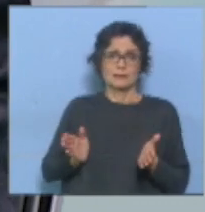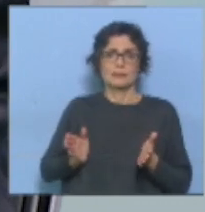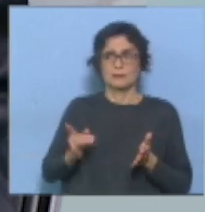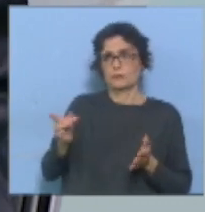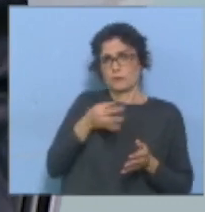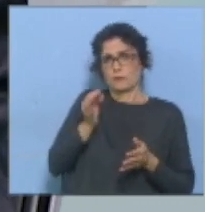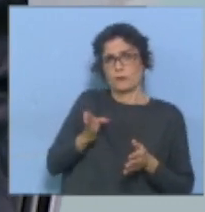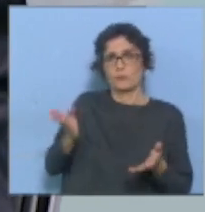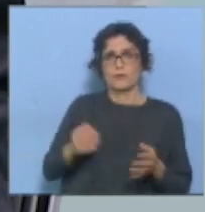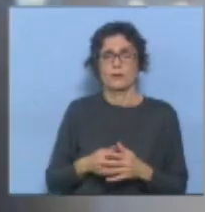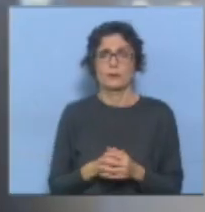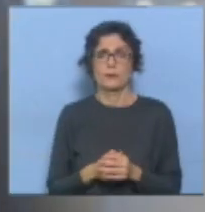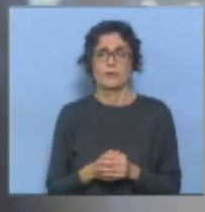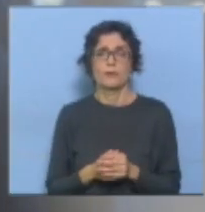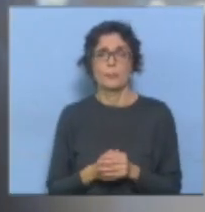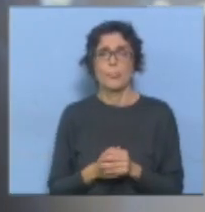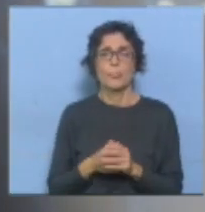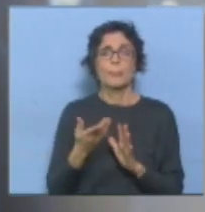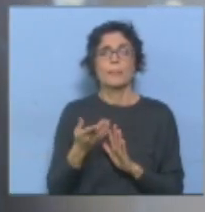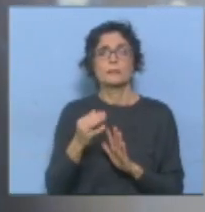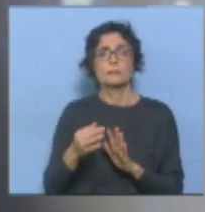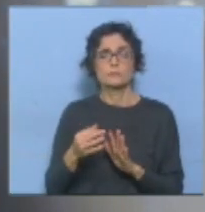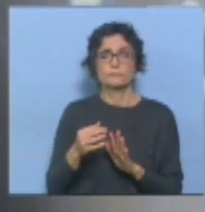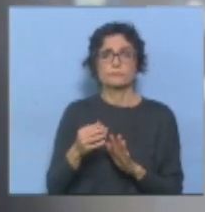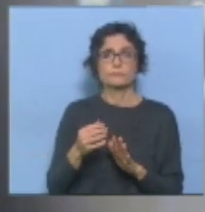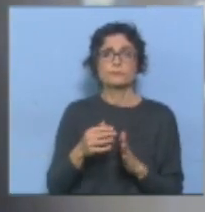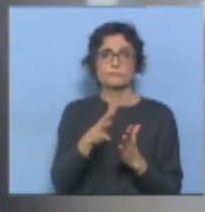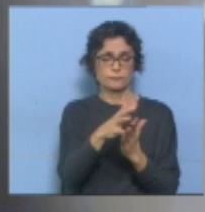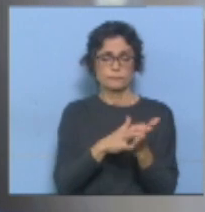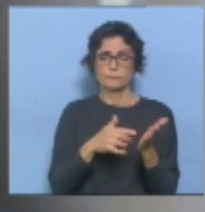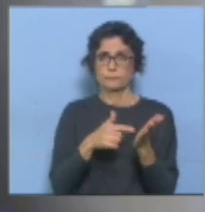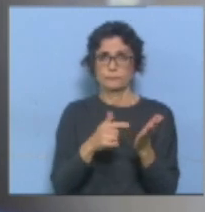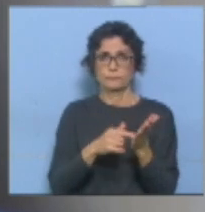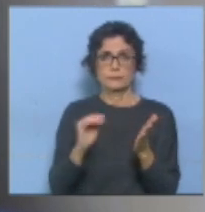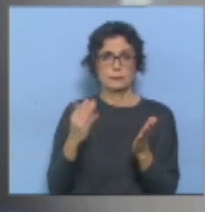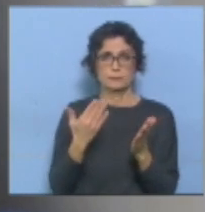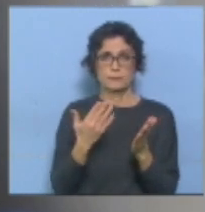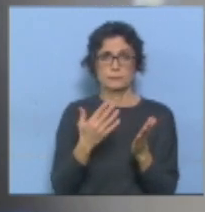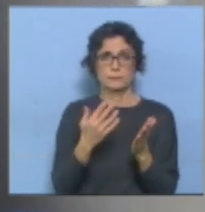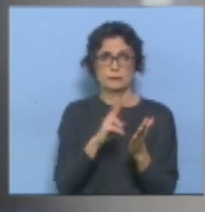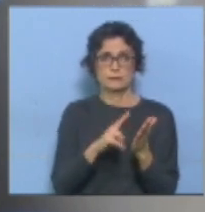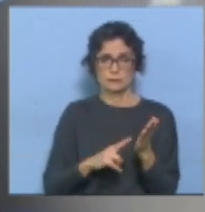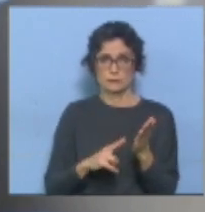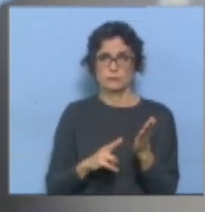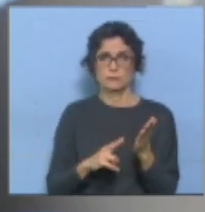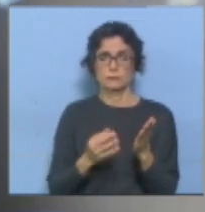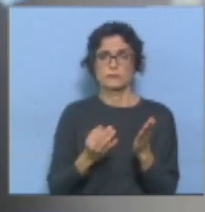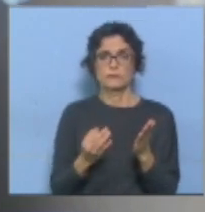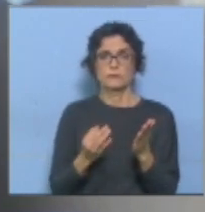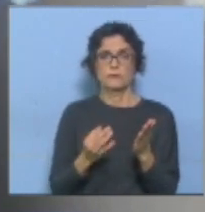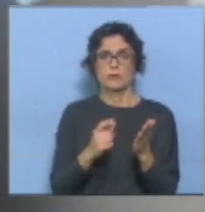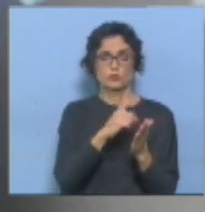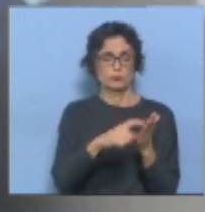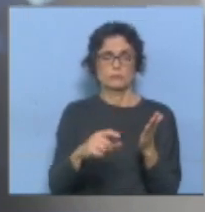explicou. Vamos avançar na nossa análise. A primeira leitura apresenta-nos uma parte do